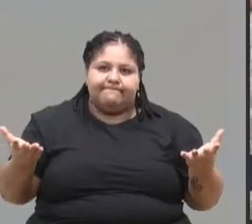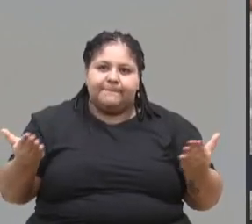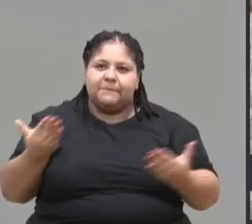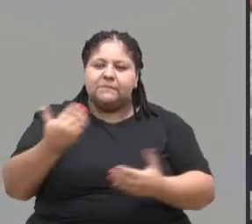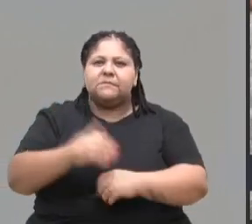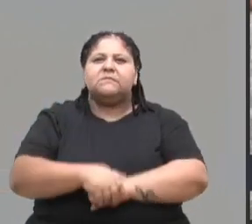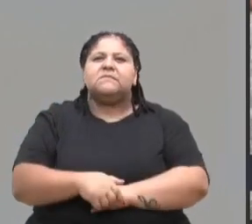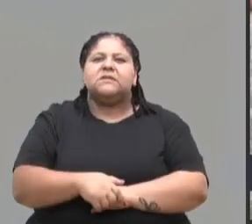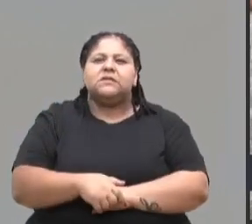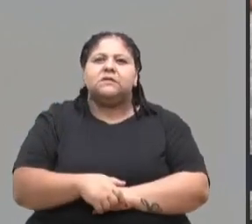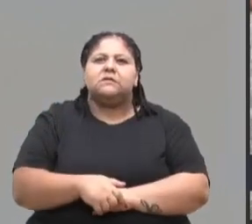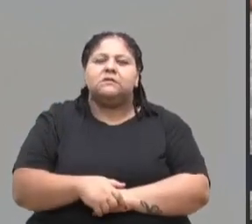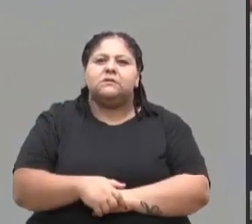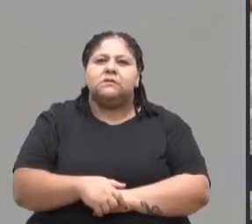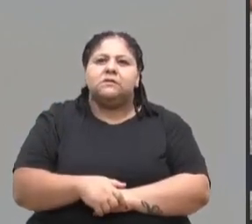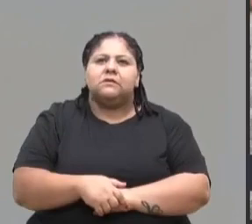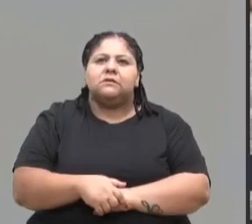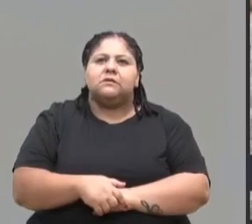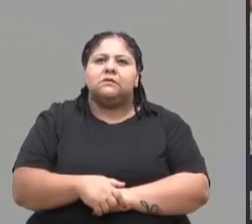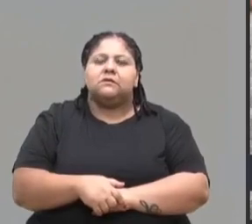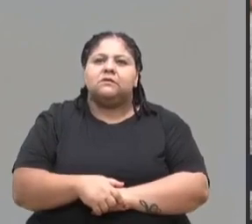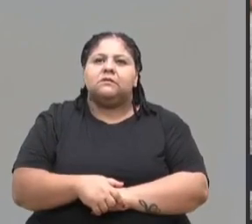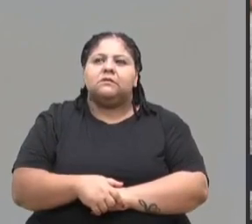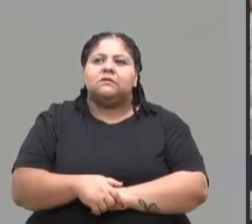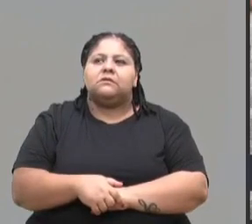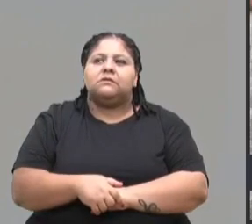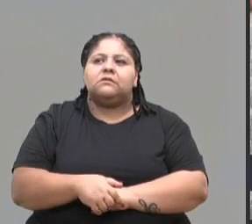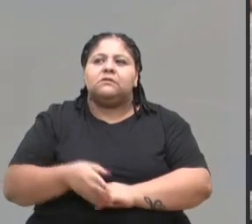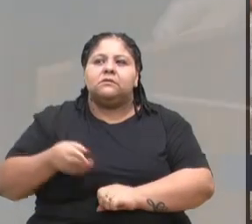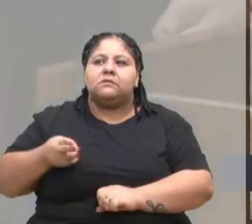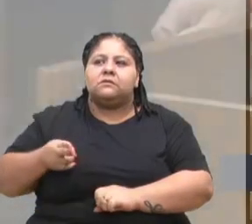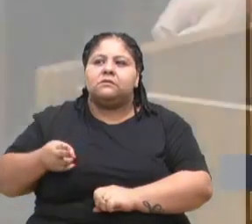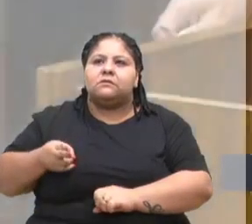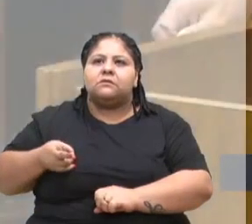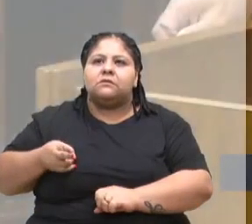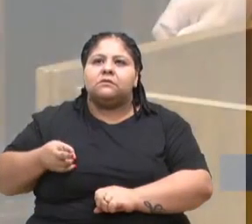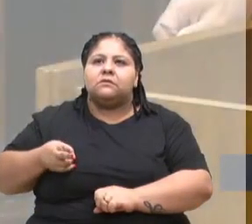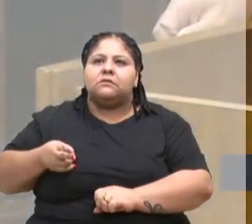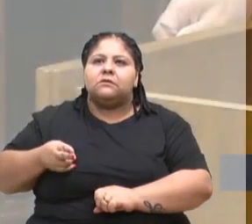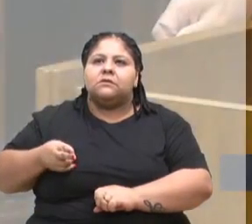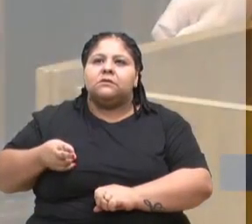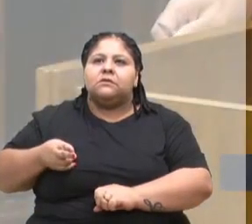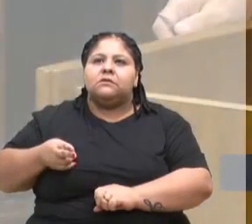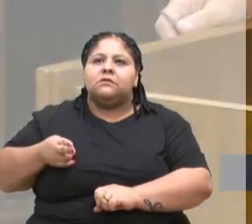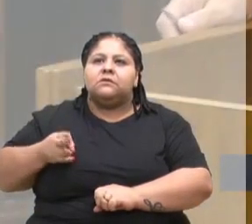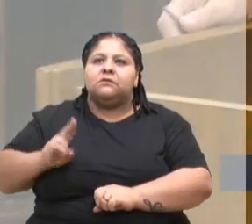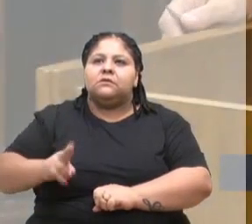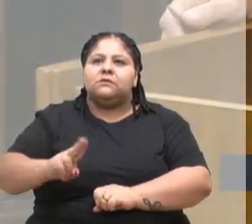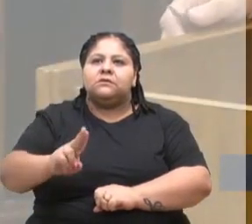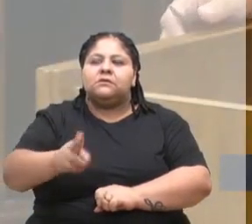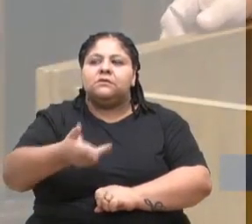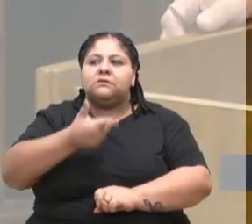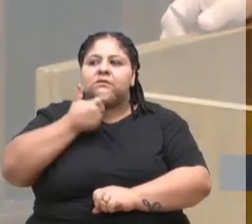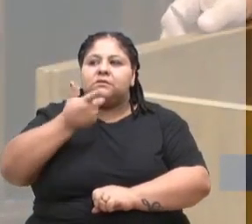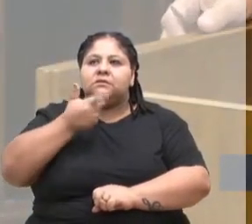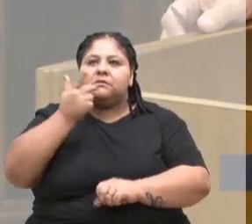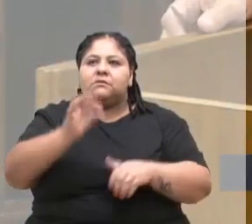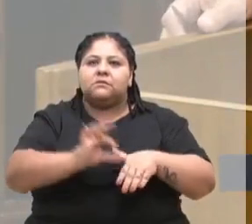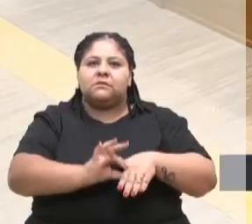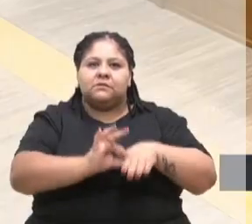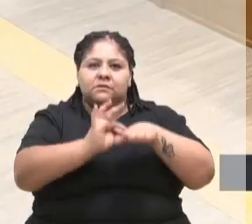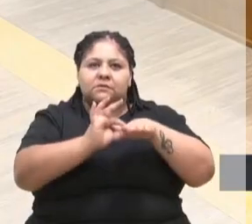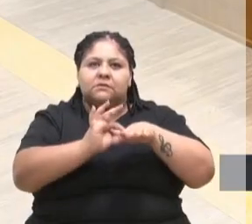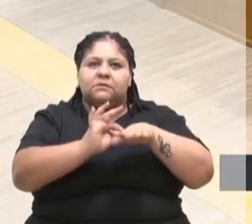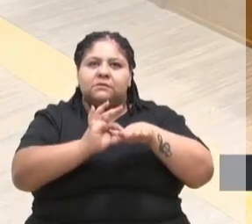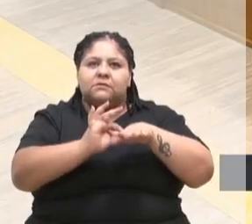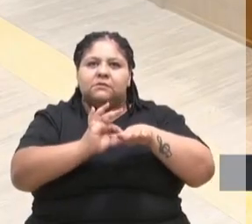senhor presidente. Senhor... Segue a declaração de líder. Perdão. solicitamos uma declaração.